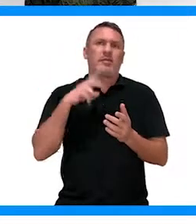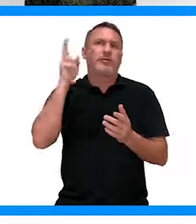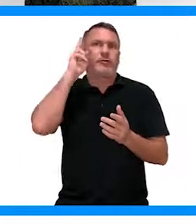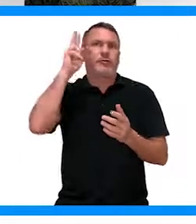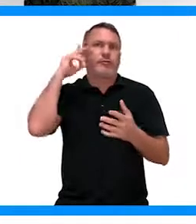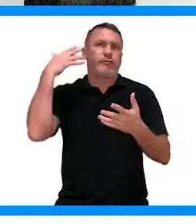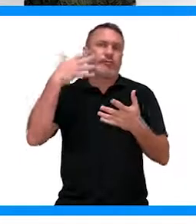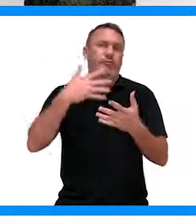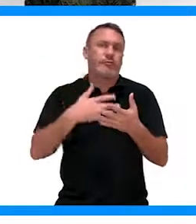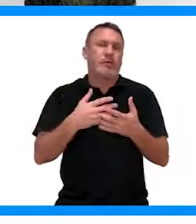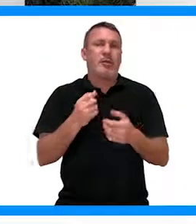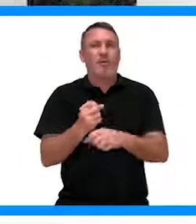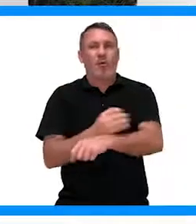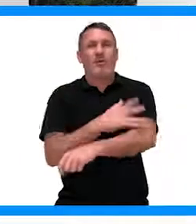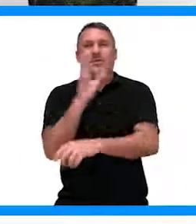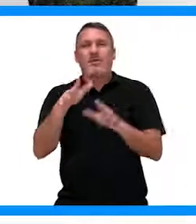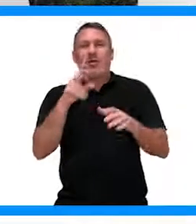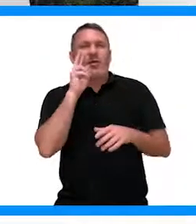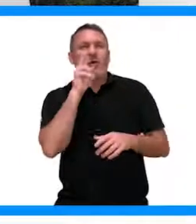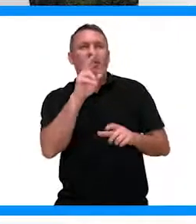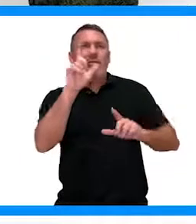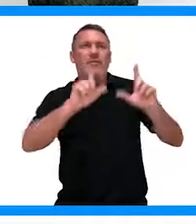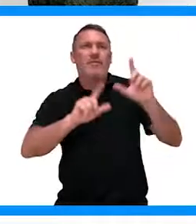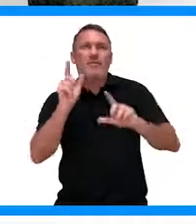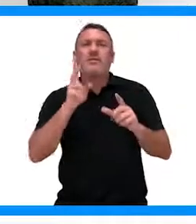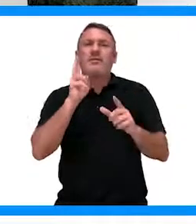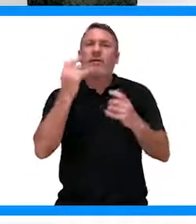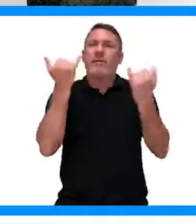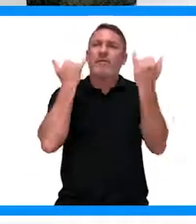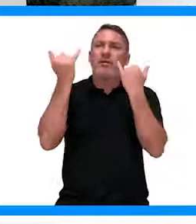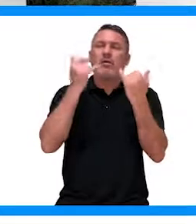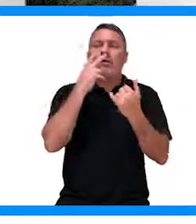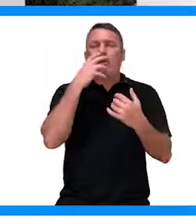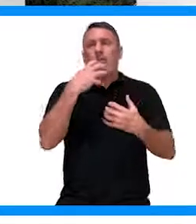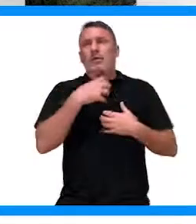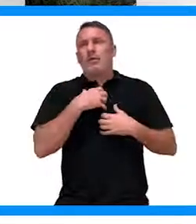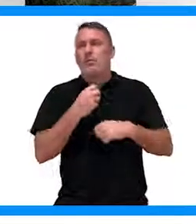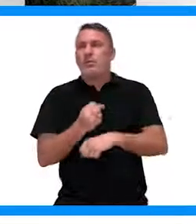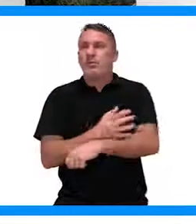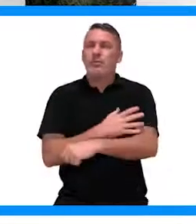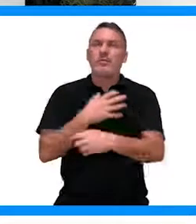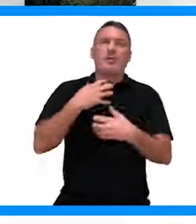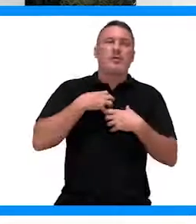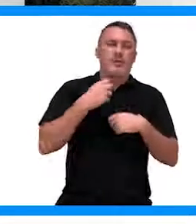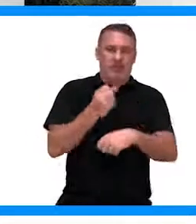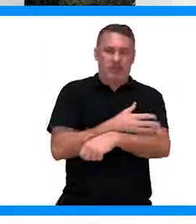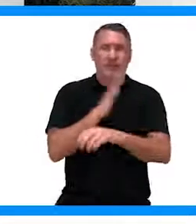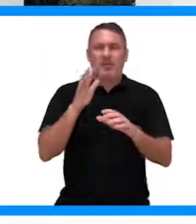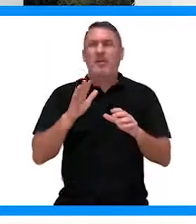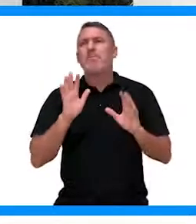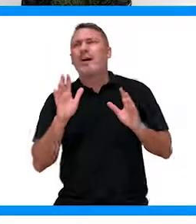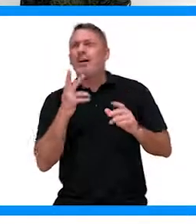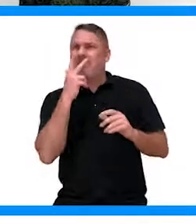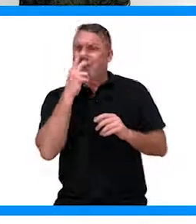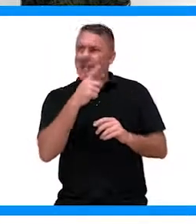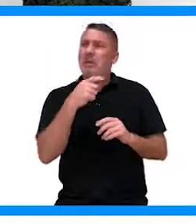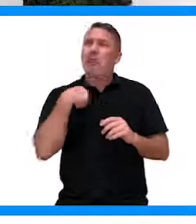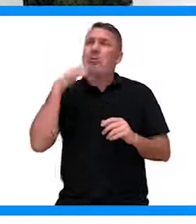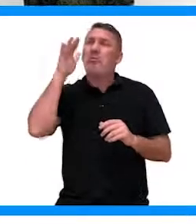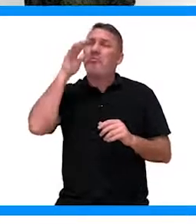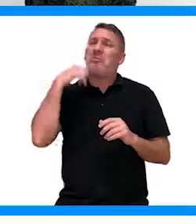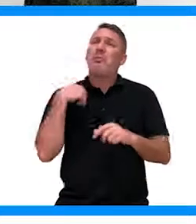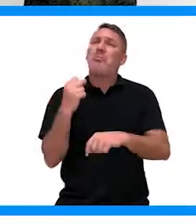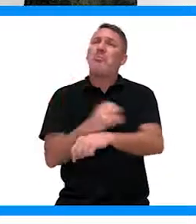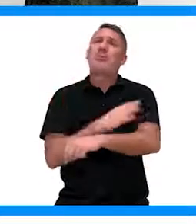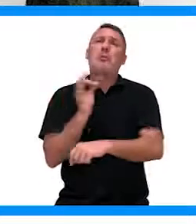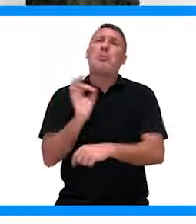muito emotivas e se a gente assiste a televisão, todo dia vai ter uma história que vai nos emocionar. Mas você pode falar assim, mas